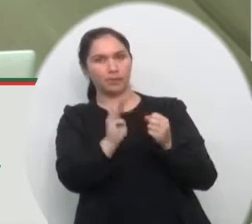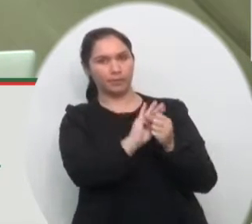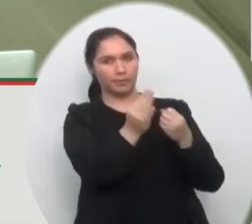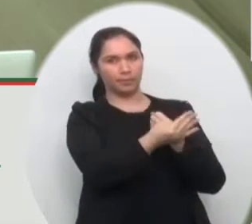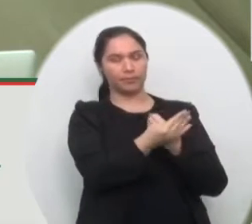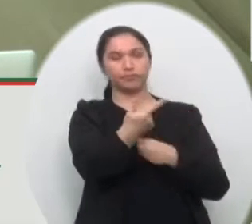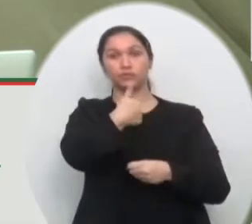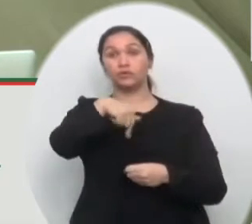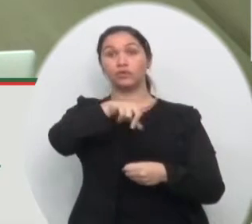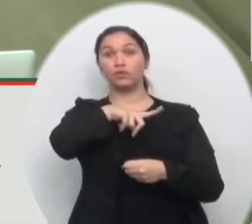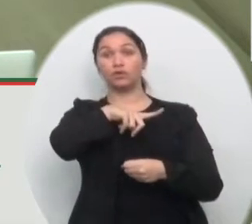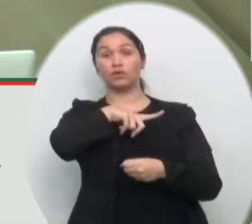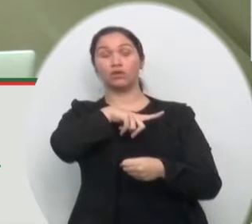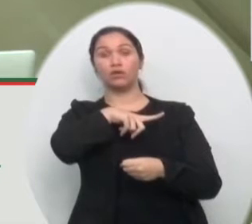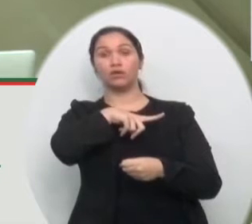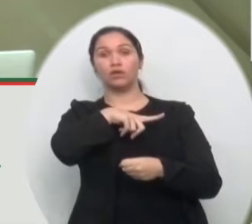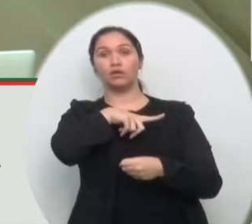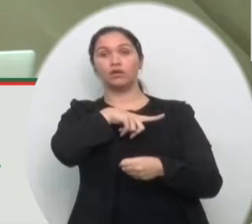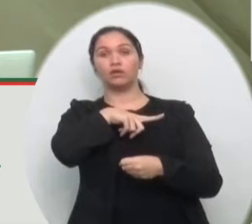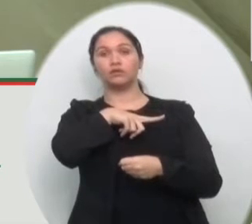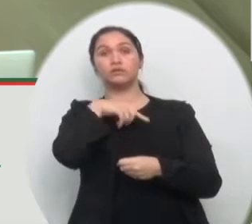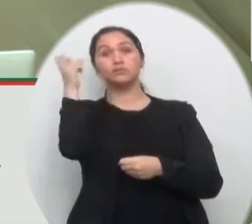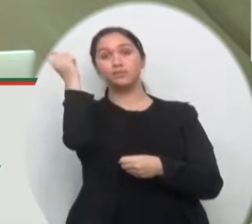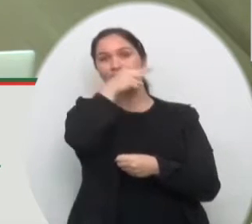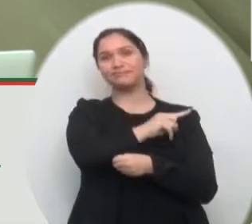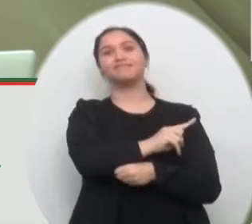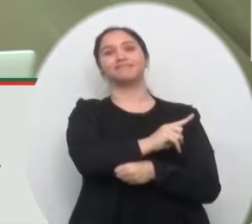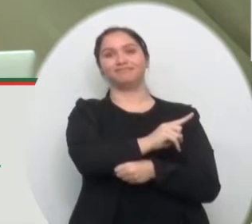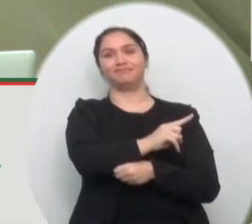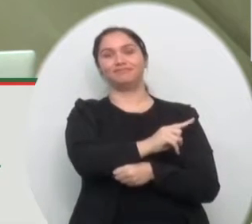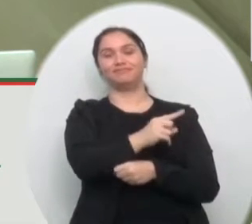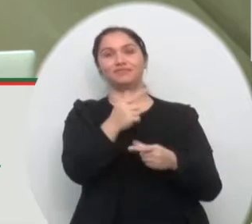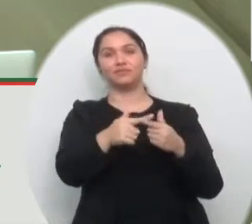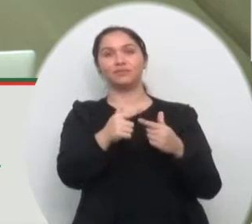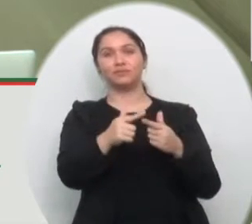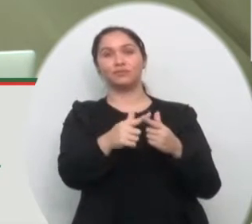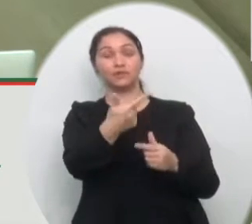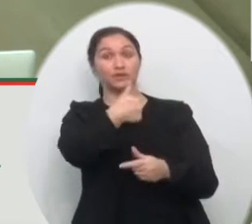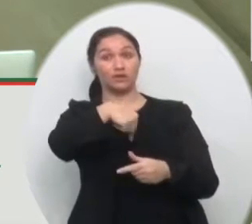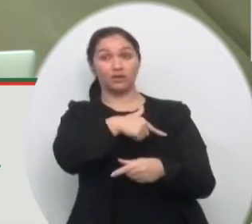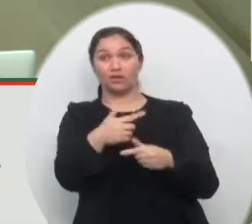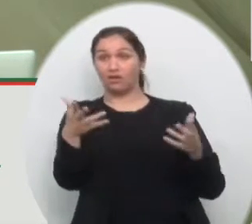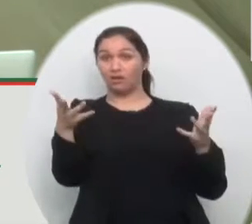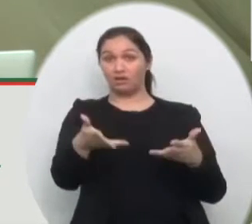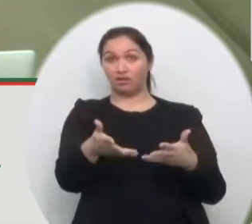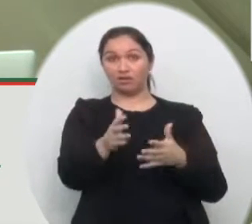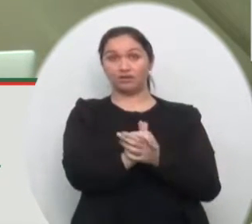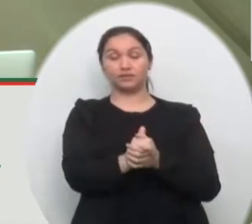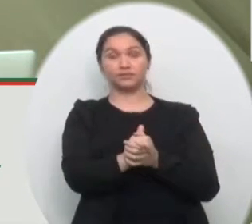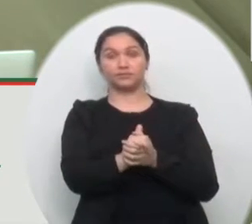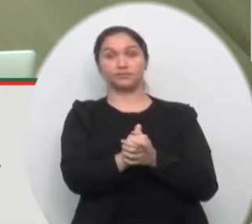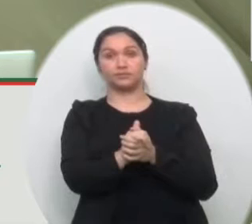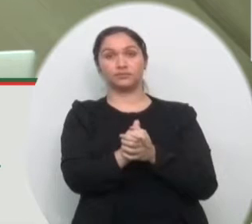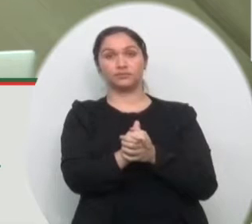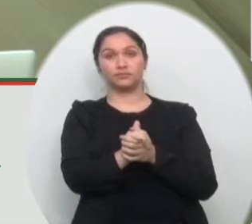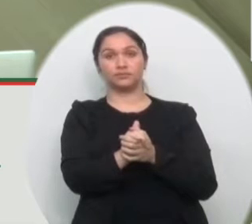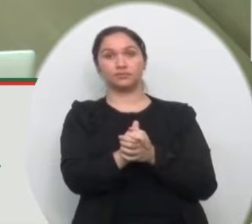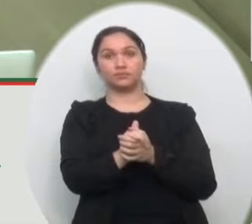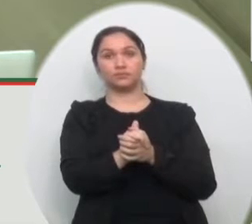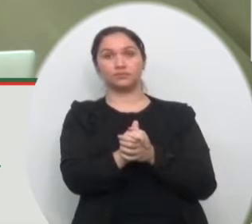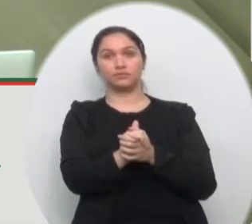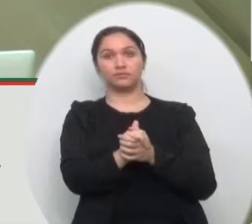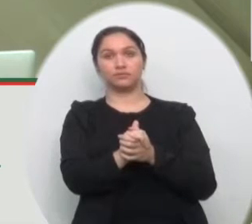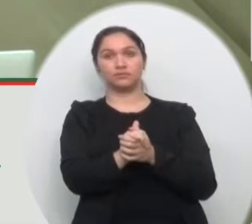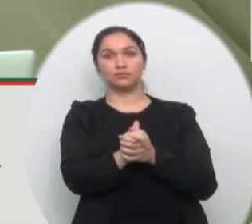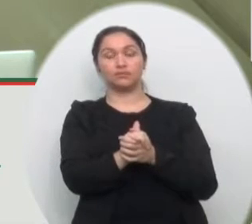momentos difíceis, porque, na verdade, tipo assim, a gente começa a criar até uma inimizade com pessoas que a gente vai precisar no